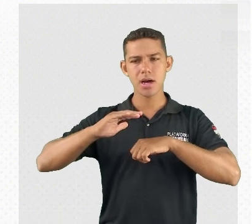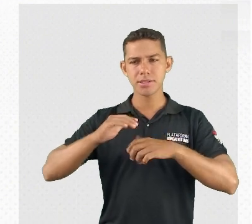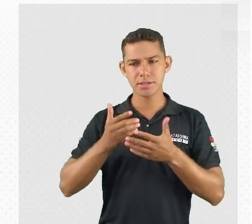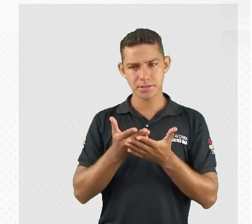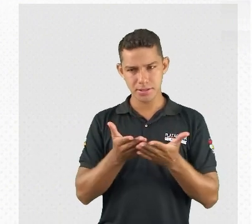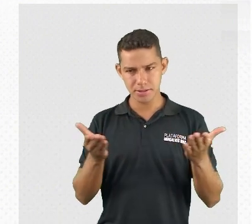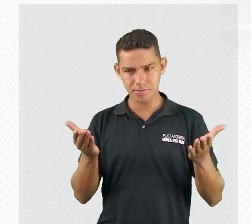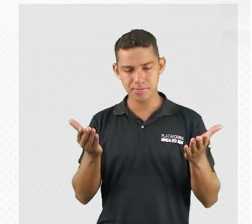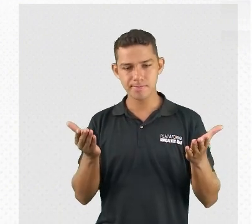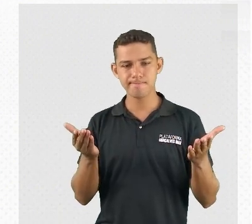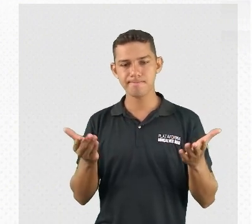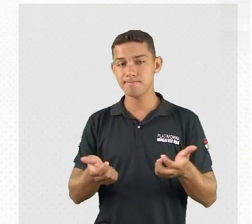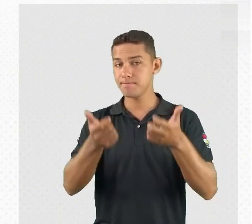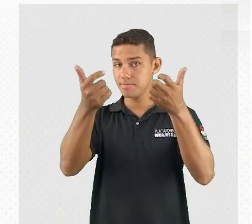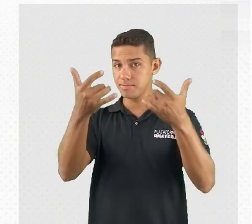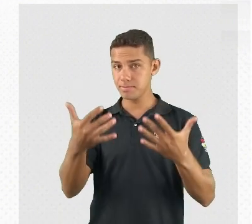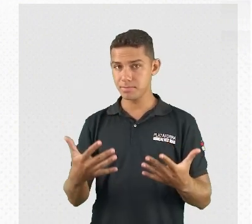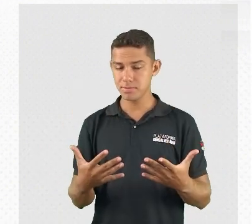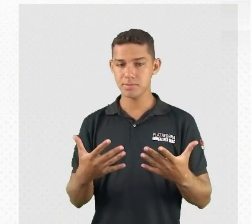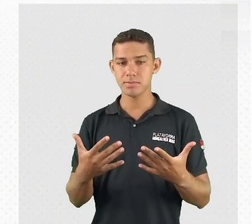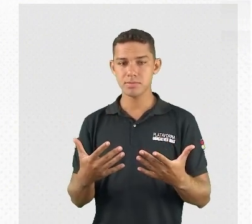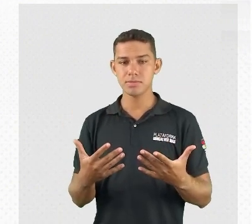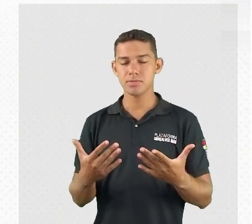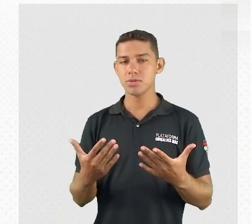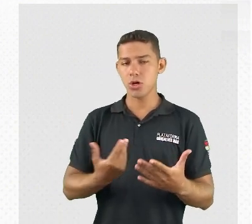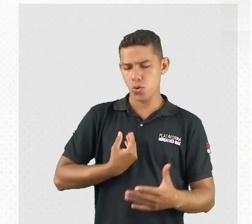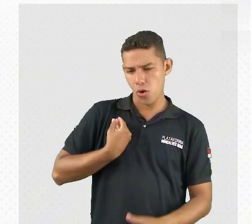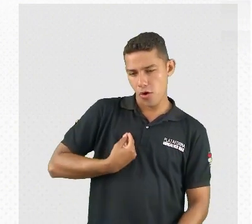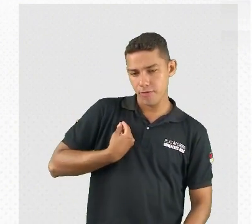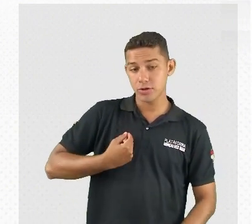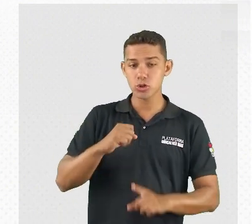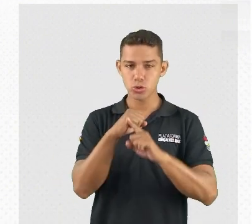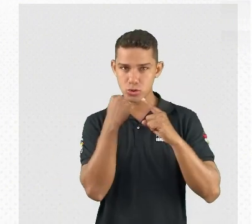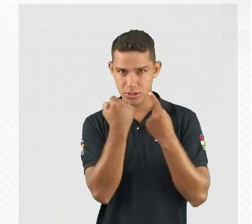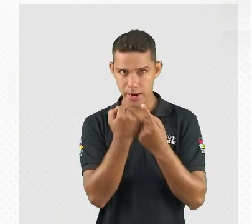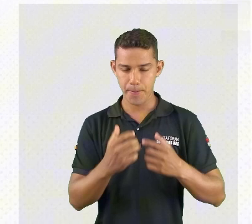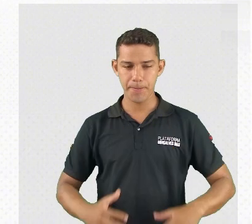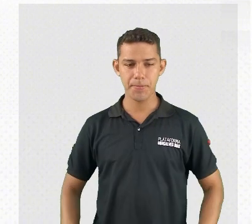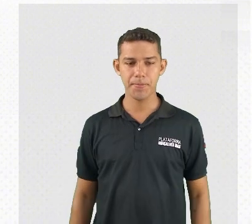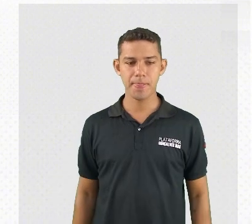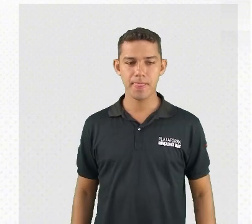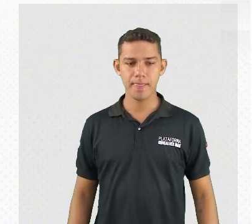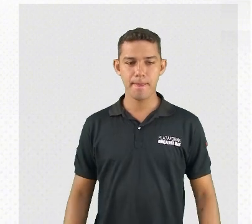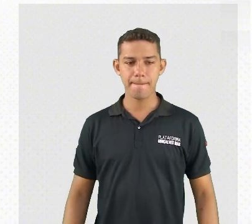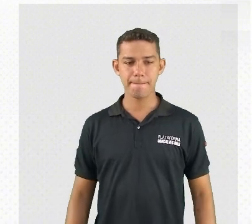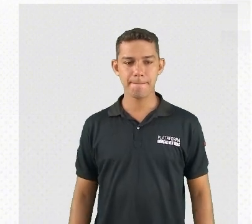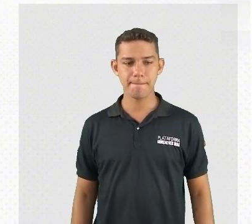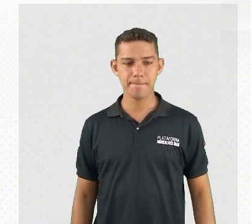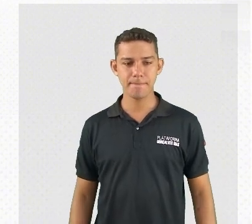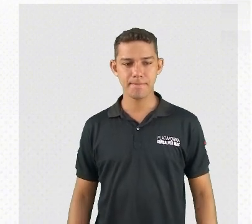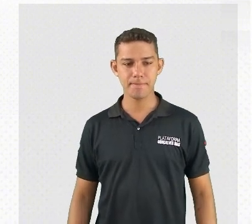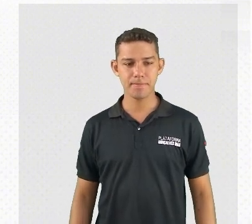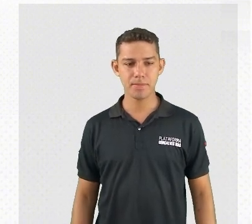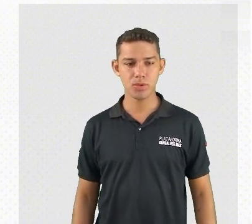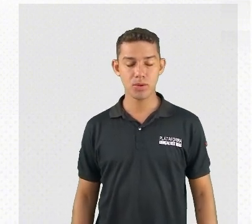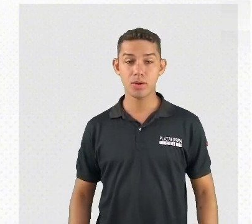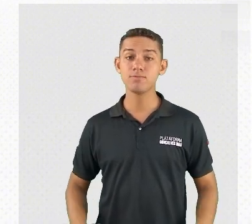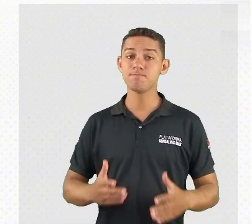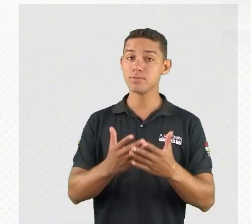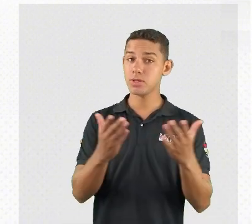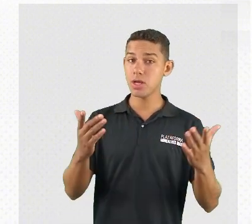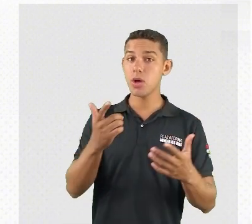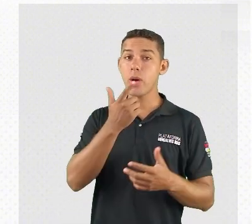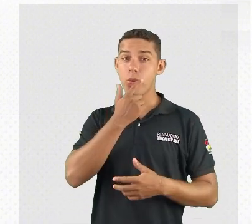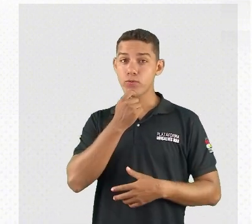abrangentes que diz respeito ao convívio social, né. Ainda que o homem, vai